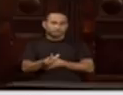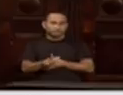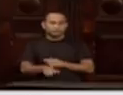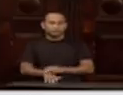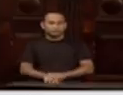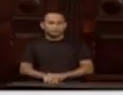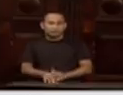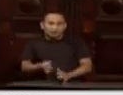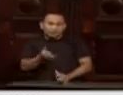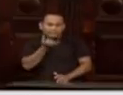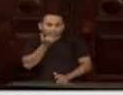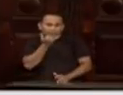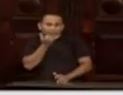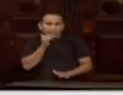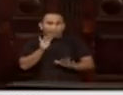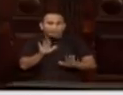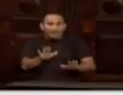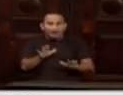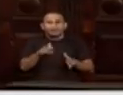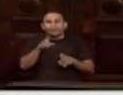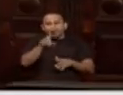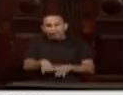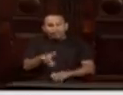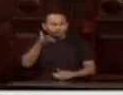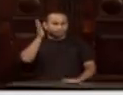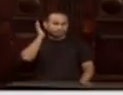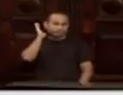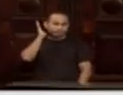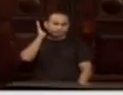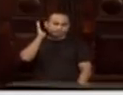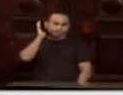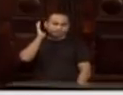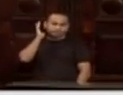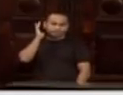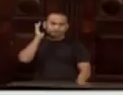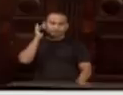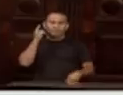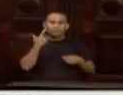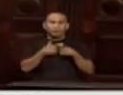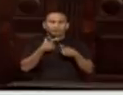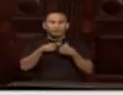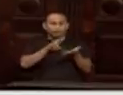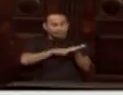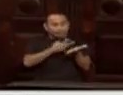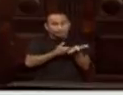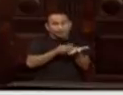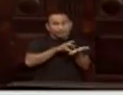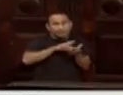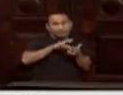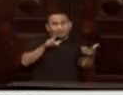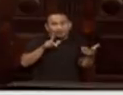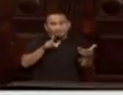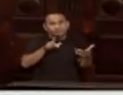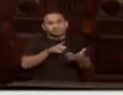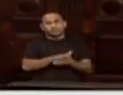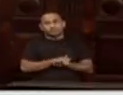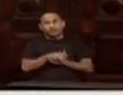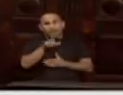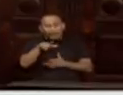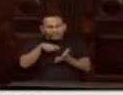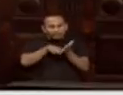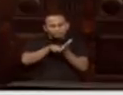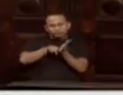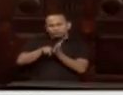perdoe mas a tamanha burrice porque não têm como interpretar de maneira diferente esta